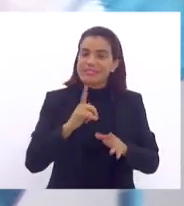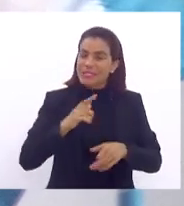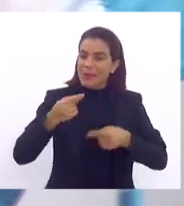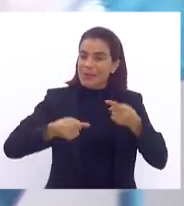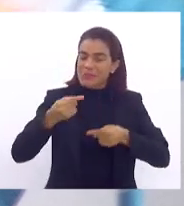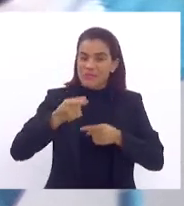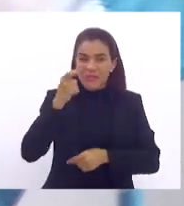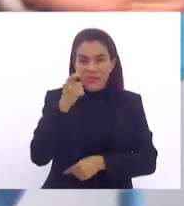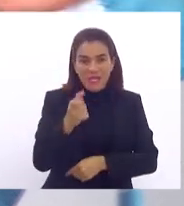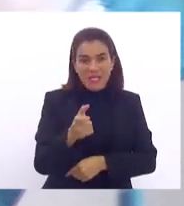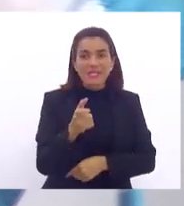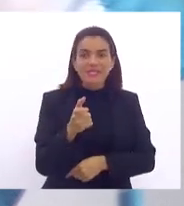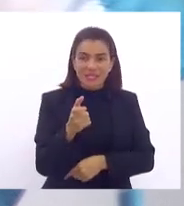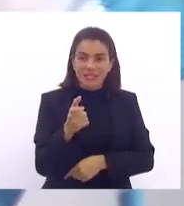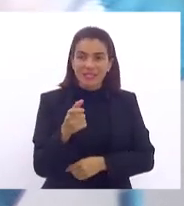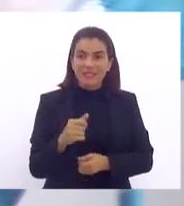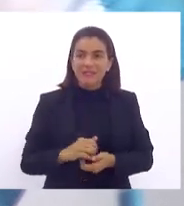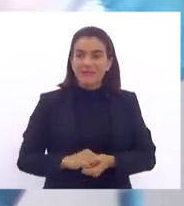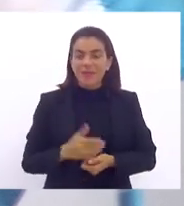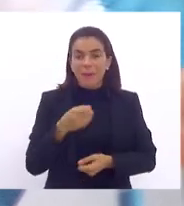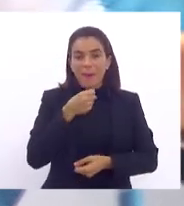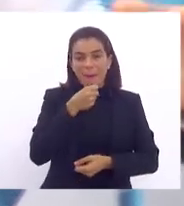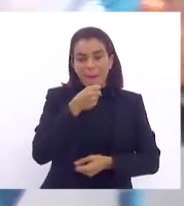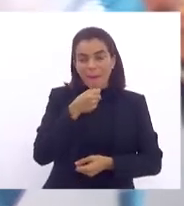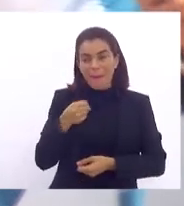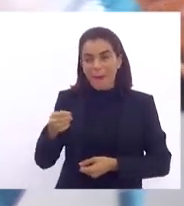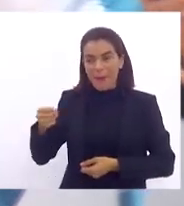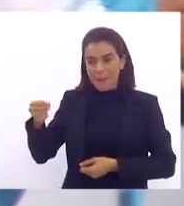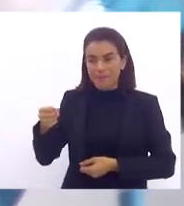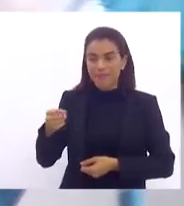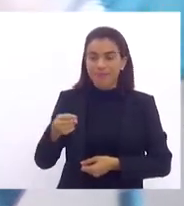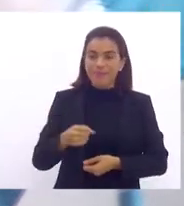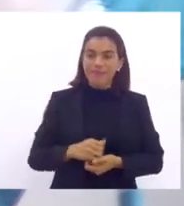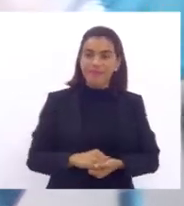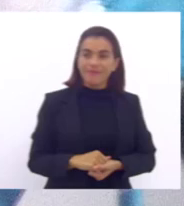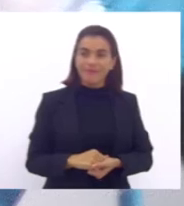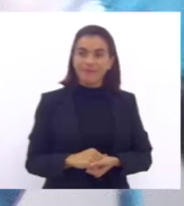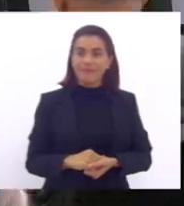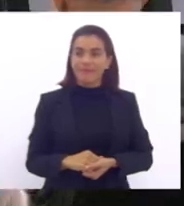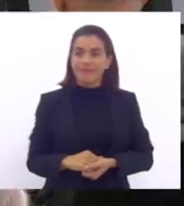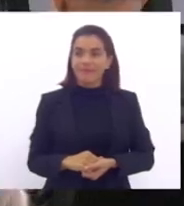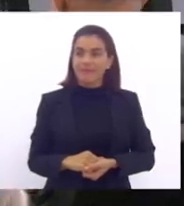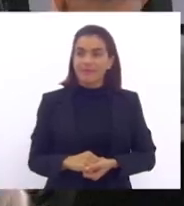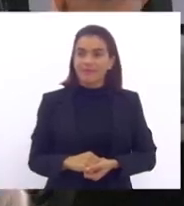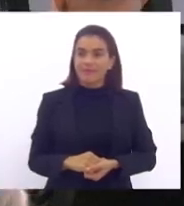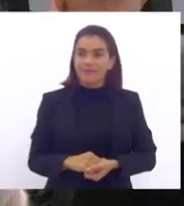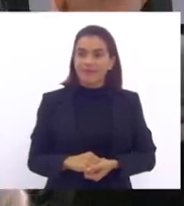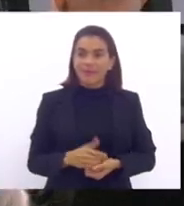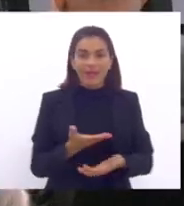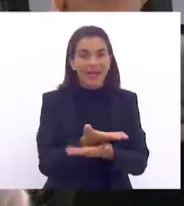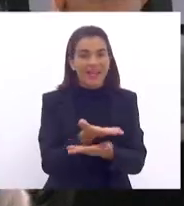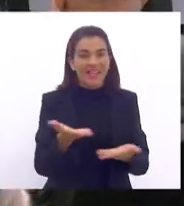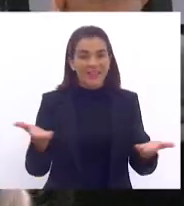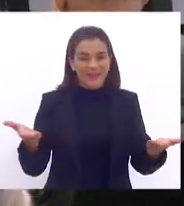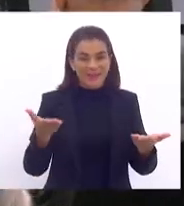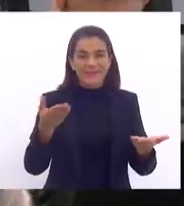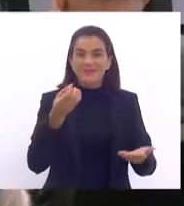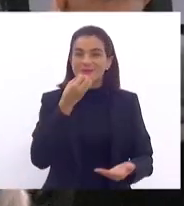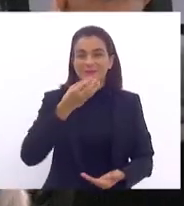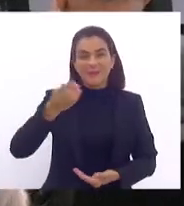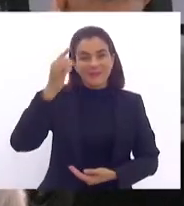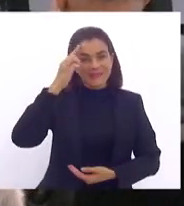interessante para ser feita e por isso eu passo a palavra Dr Rodrigo Lopes a todos Bom dia